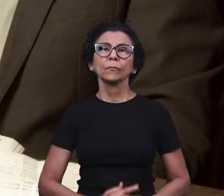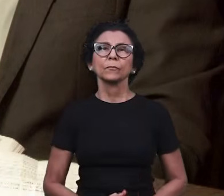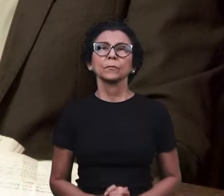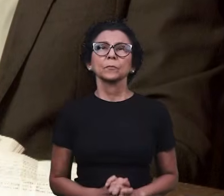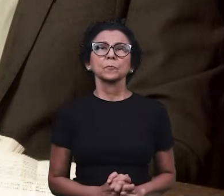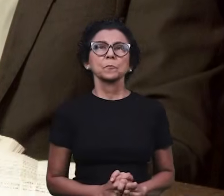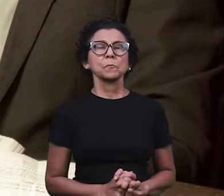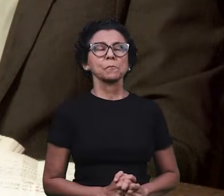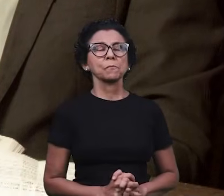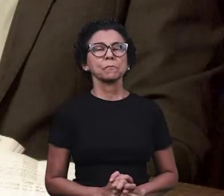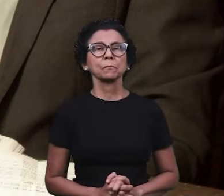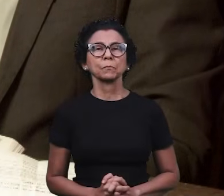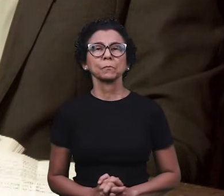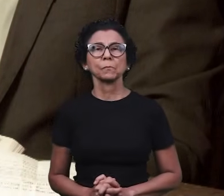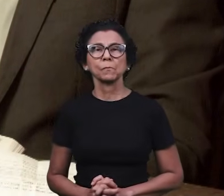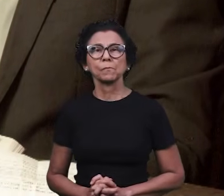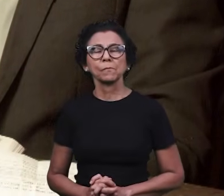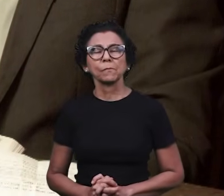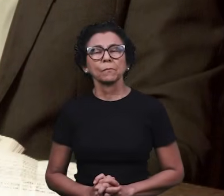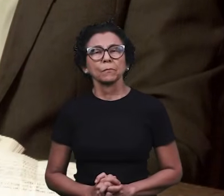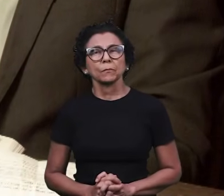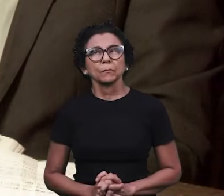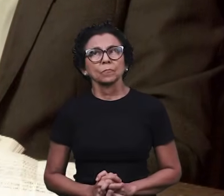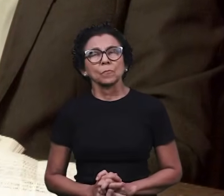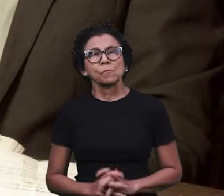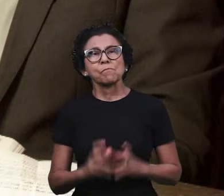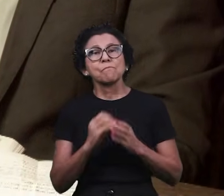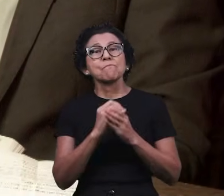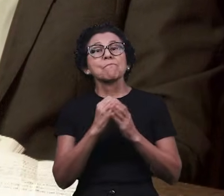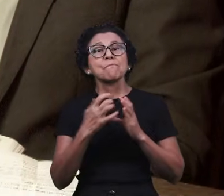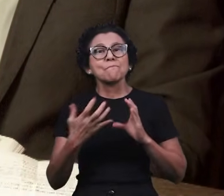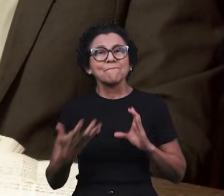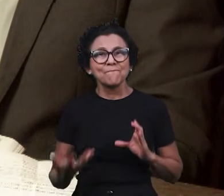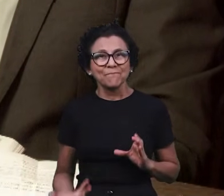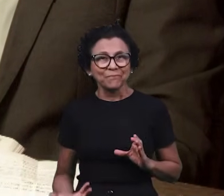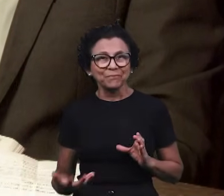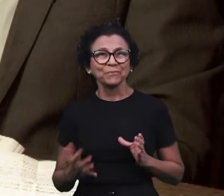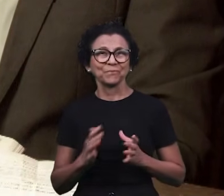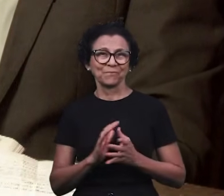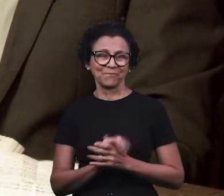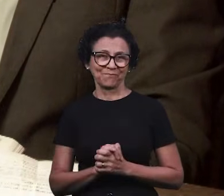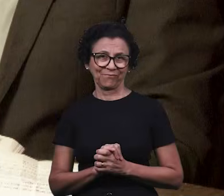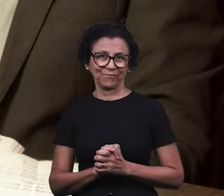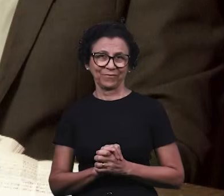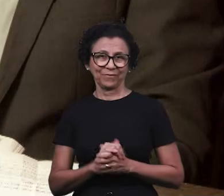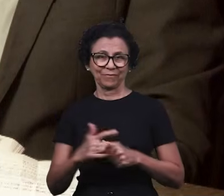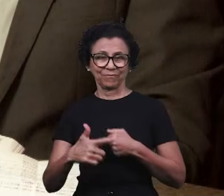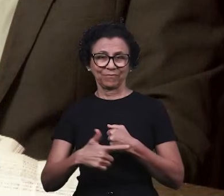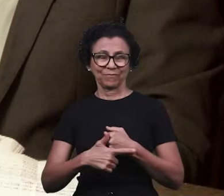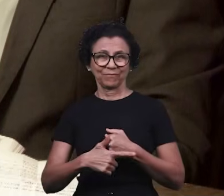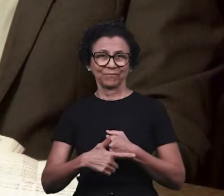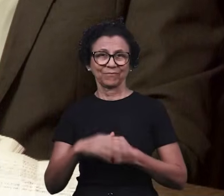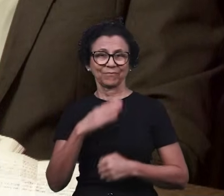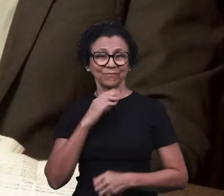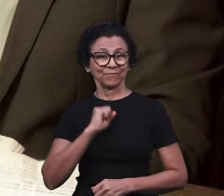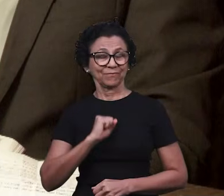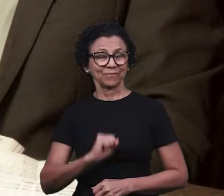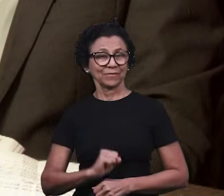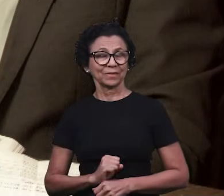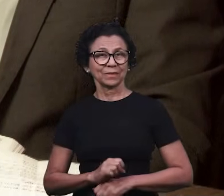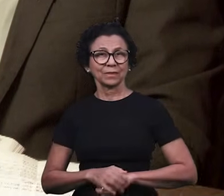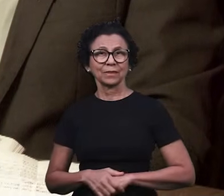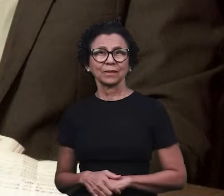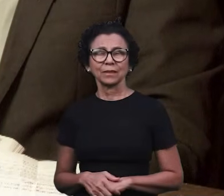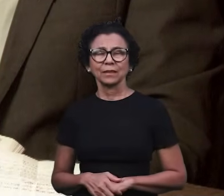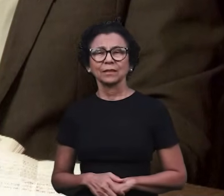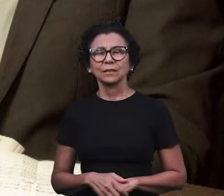que são as condições, como entrar, por que entrar. Não é bem assim, você é muito bom,